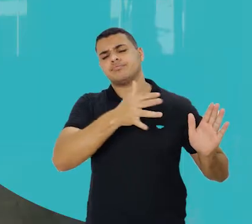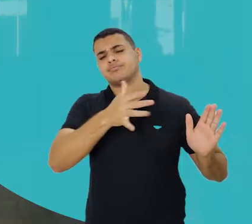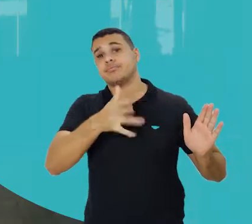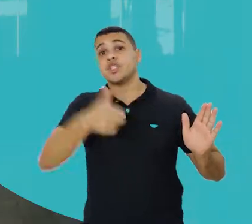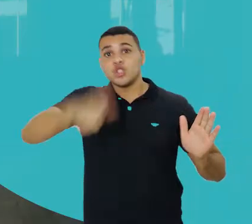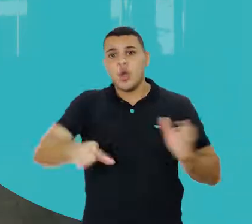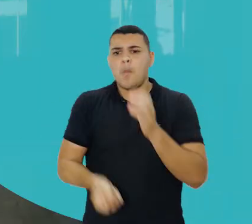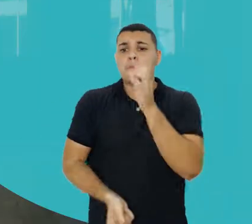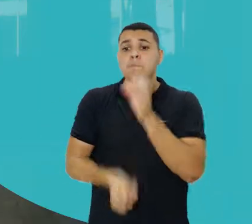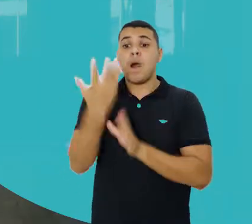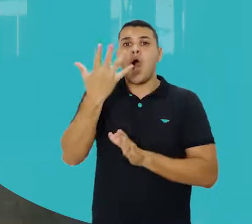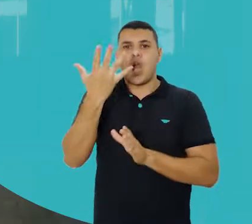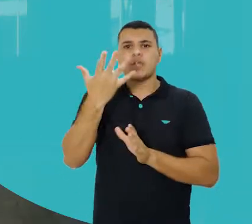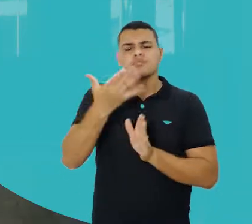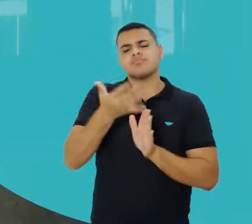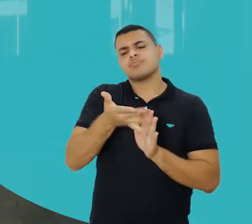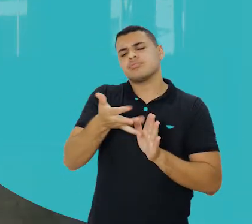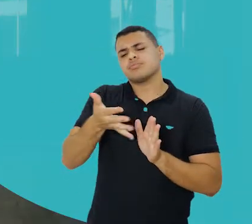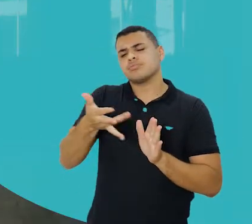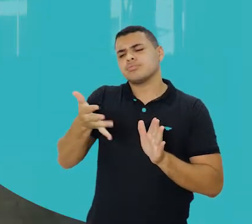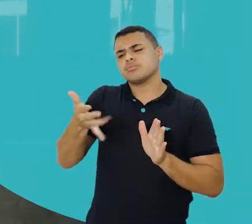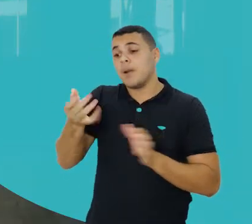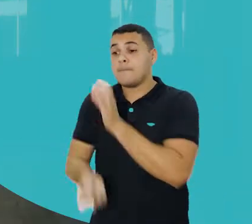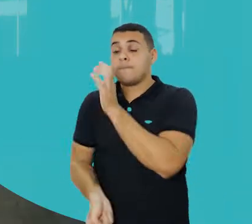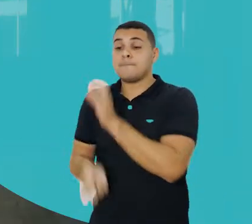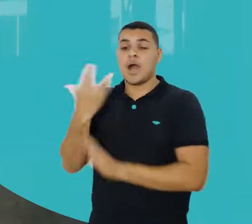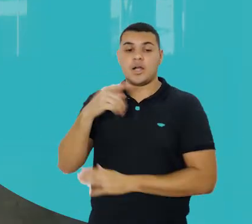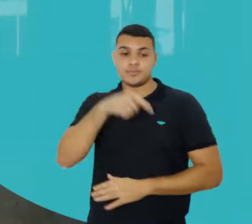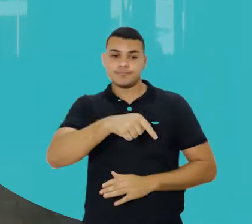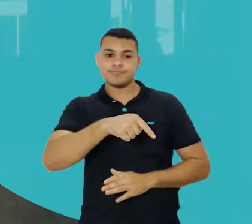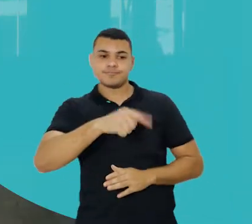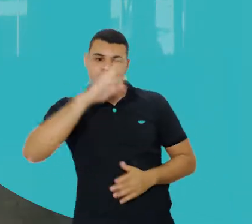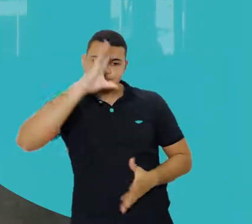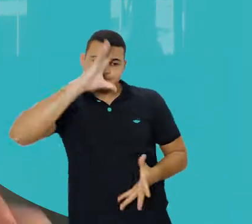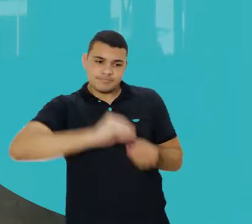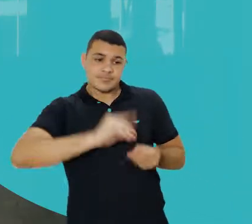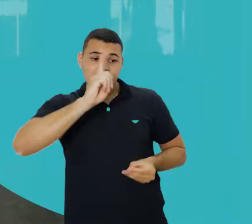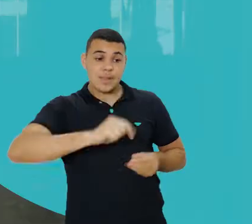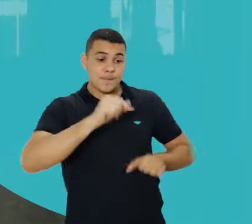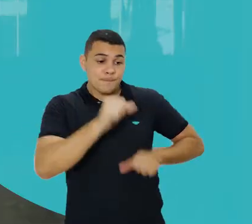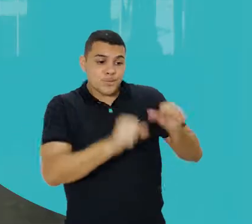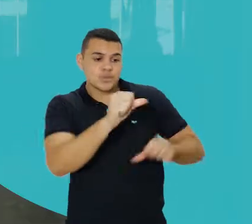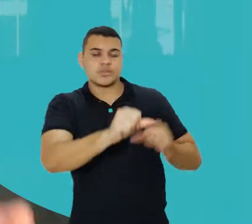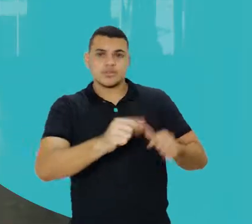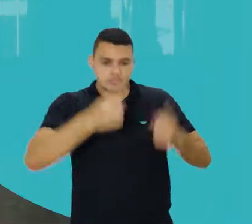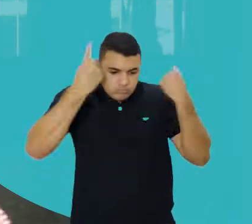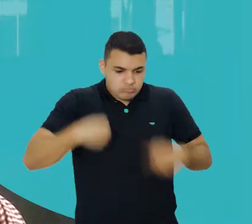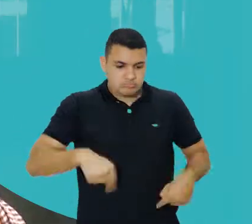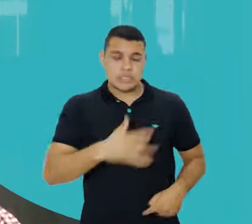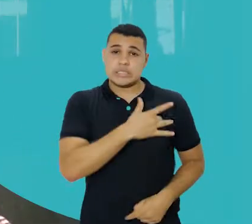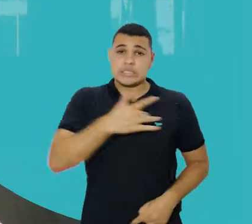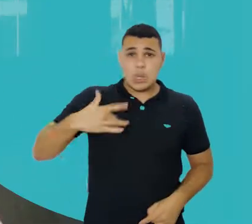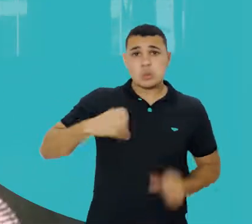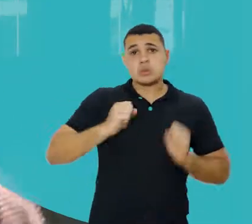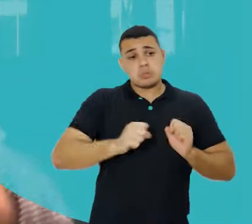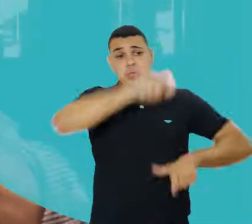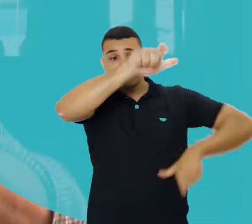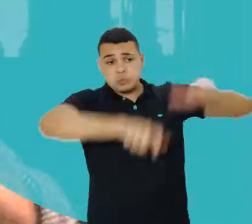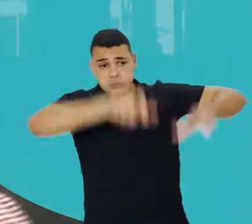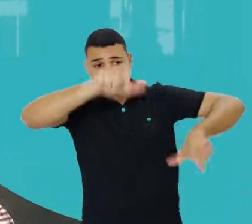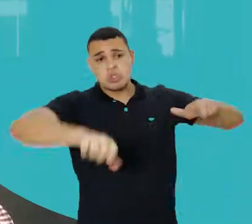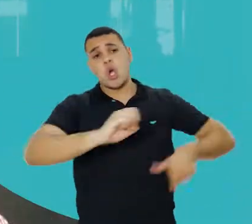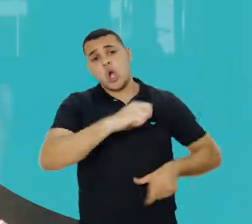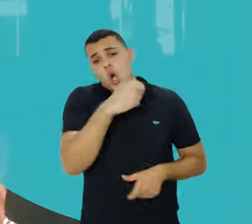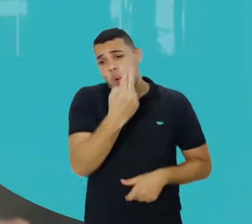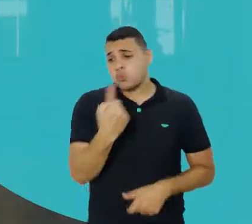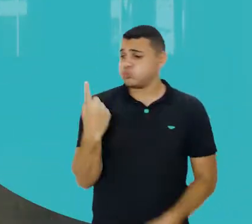medida dinâmica. Ela expressa mudanças no estado de saúde, né, de um indivíduo ou